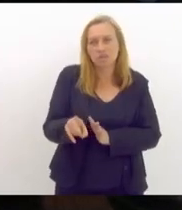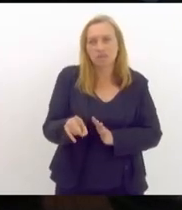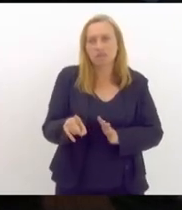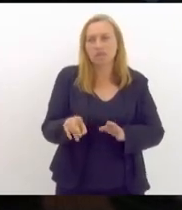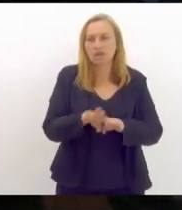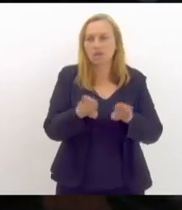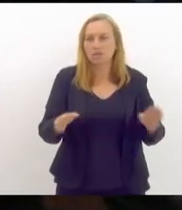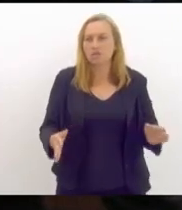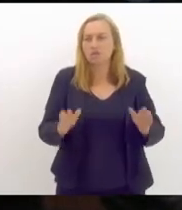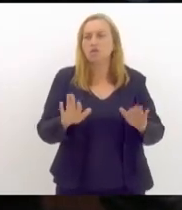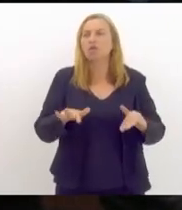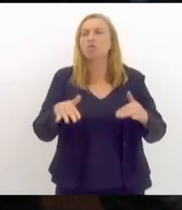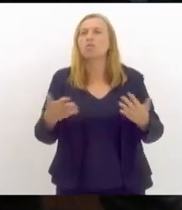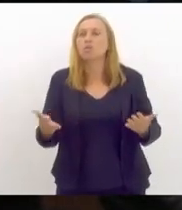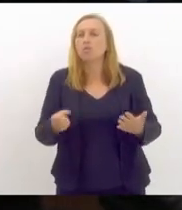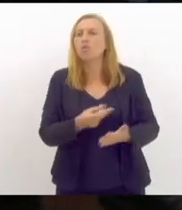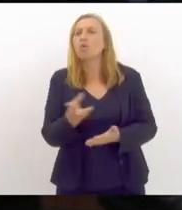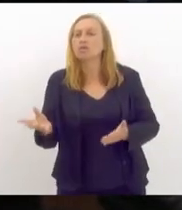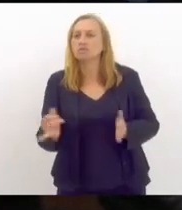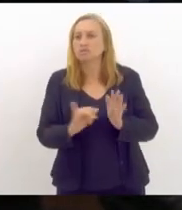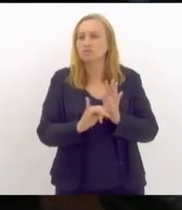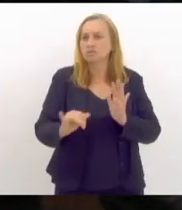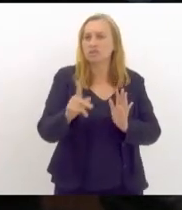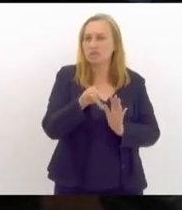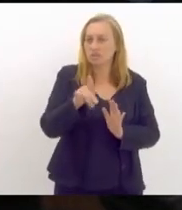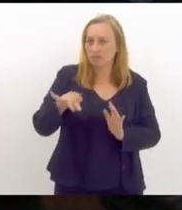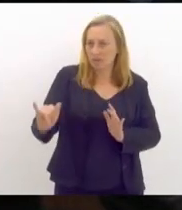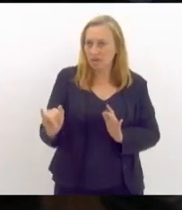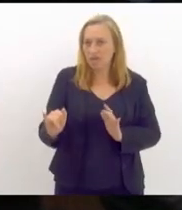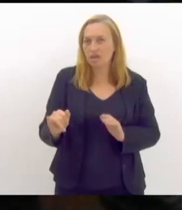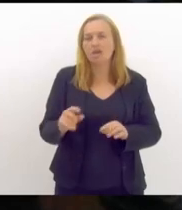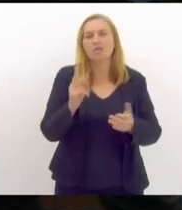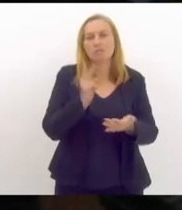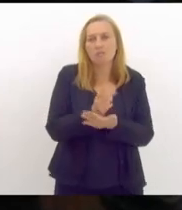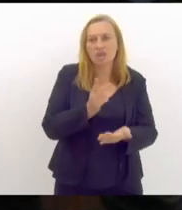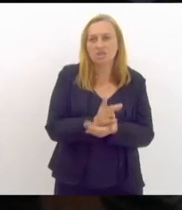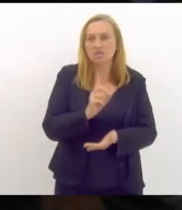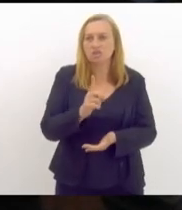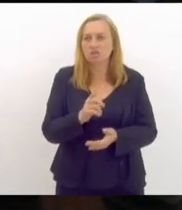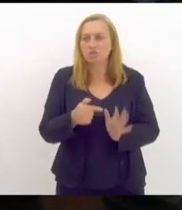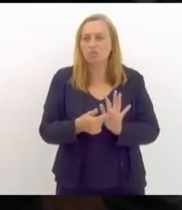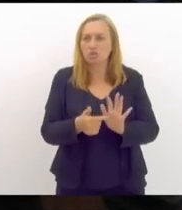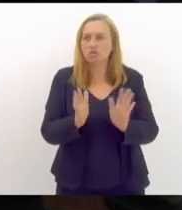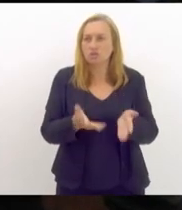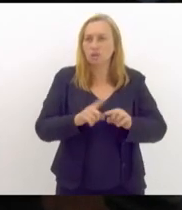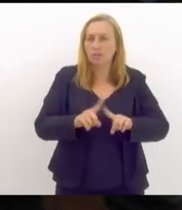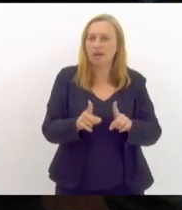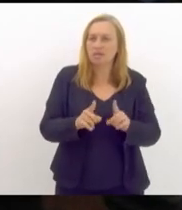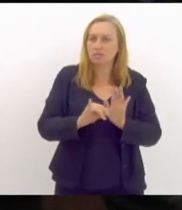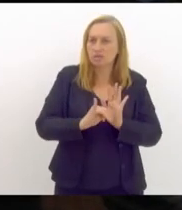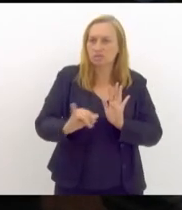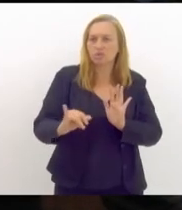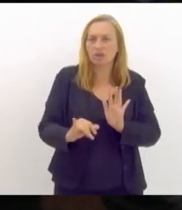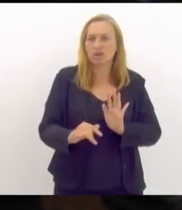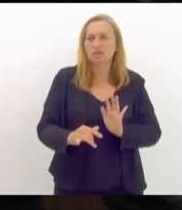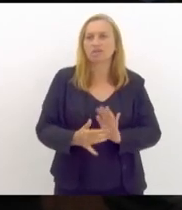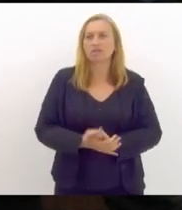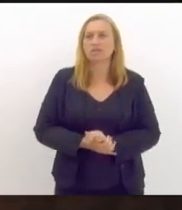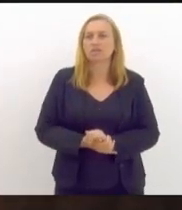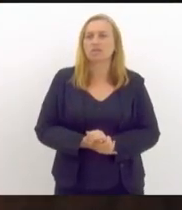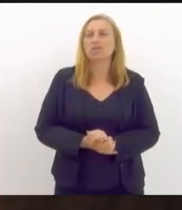quando publicará as demais cpis mesmo que elas não transmitem agora elas precisam ser publicadas em d.o e ainda não foram